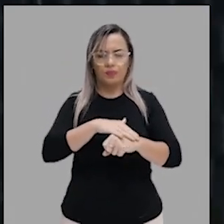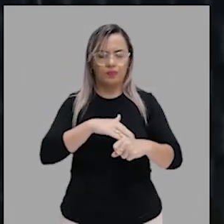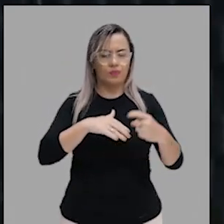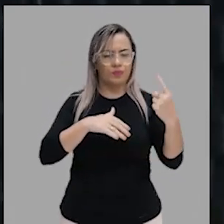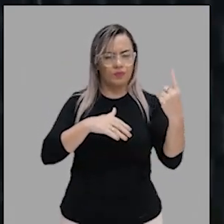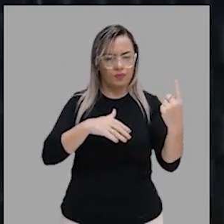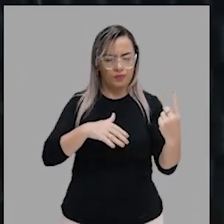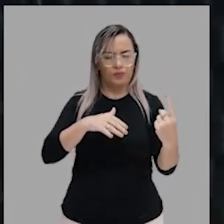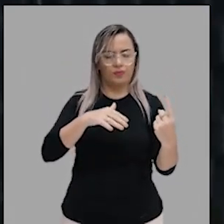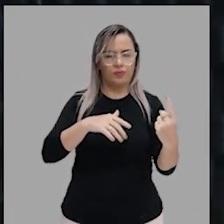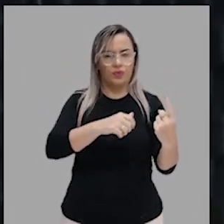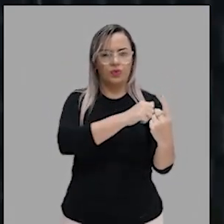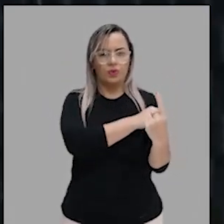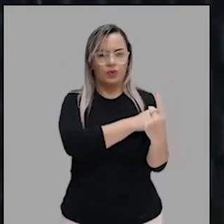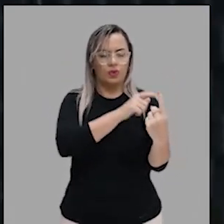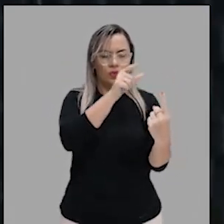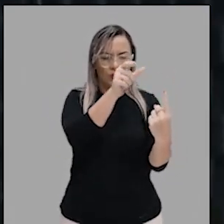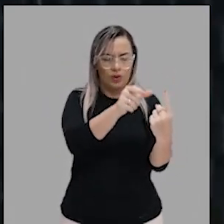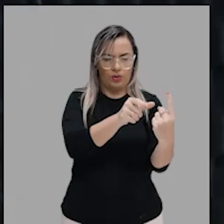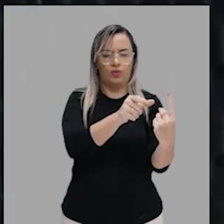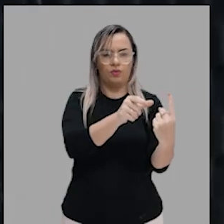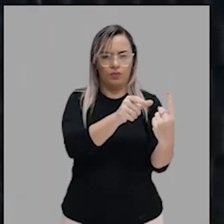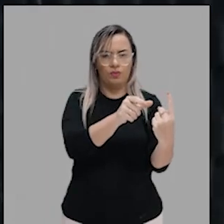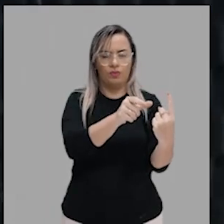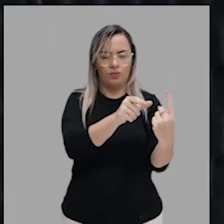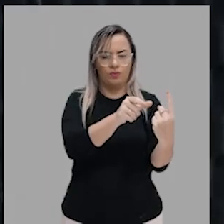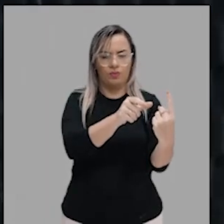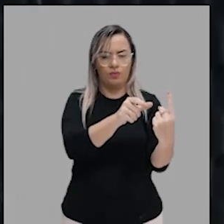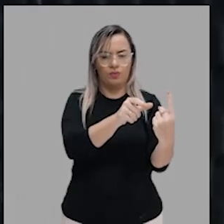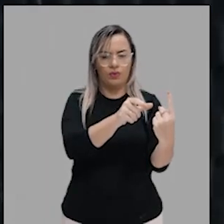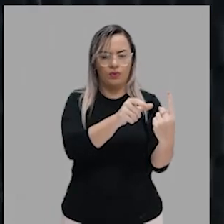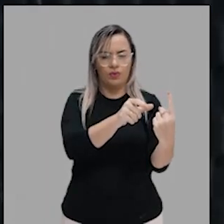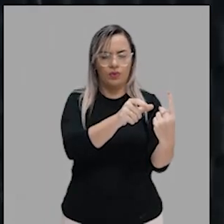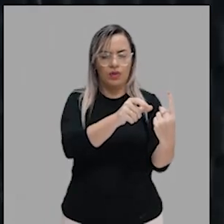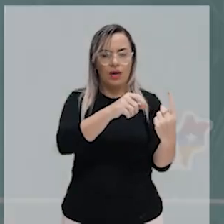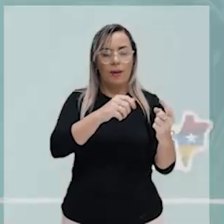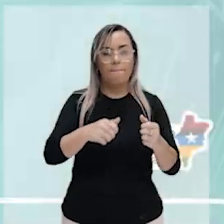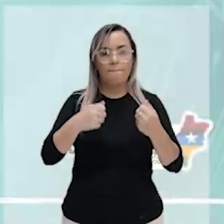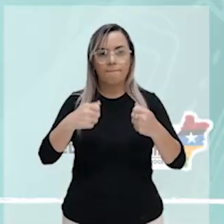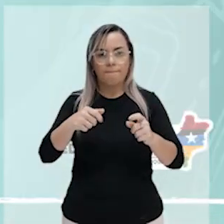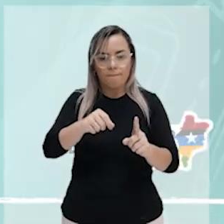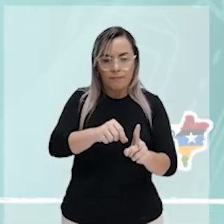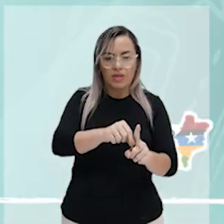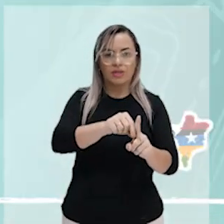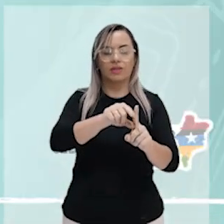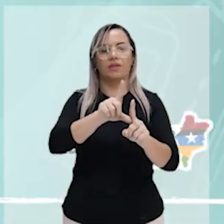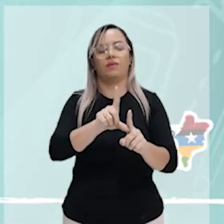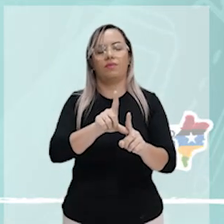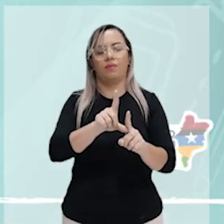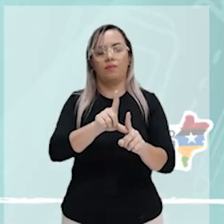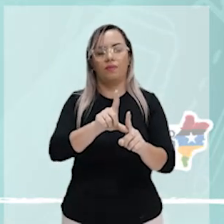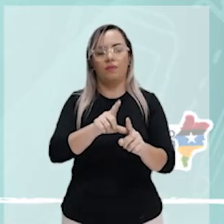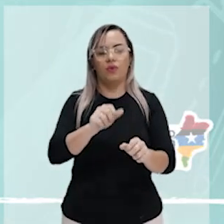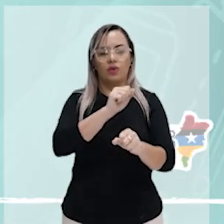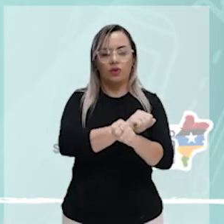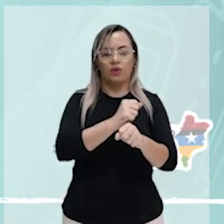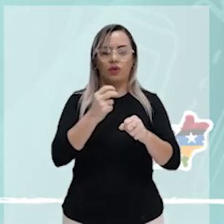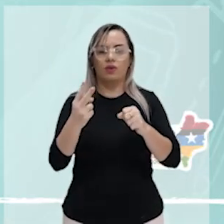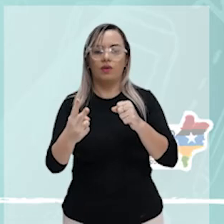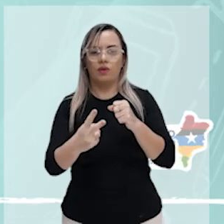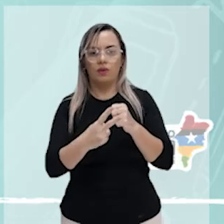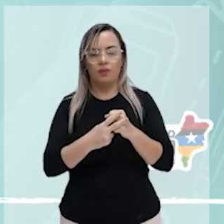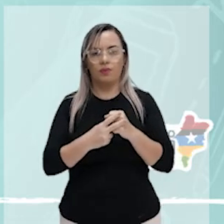e eu não uso advérbio, eu não intensifico. Fica difícil o entendimento desse texto. Então, os advérbios vão funcionar como